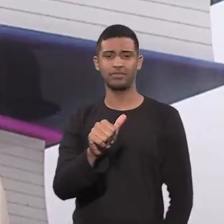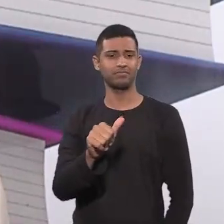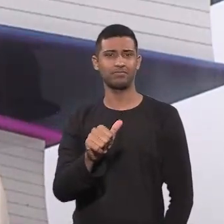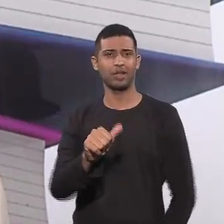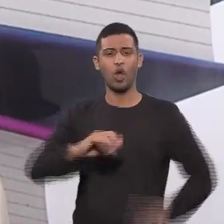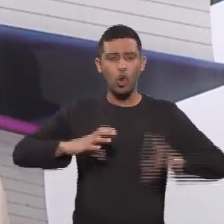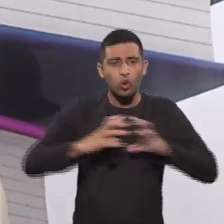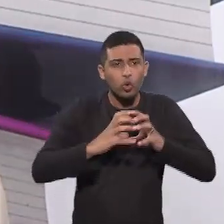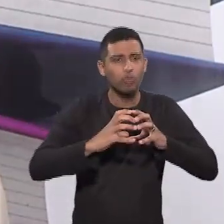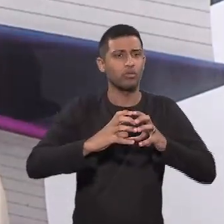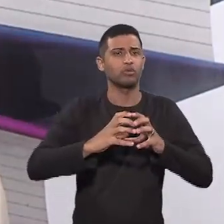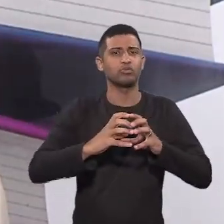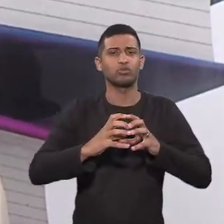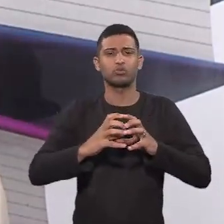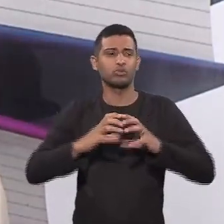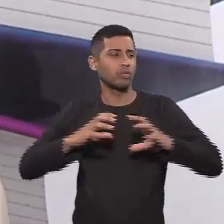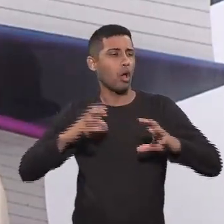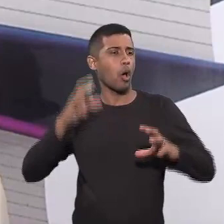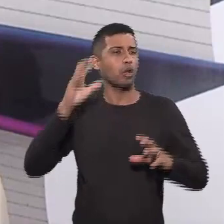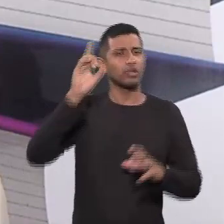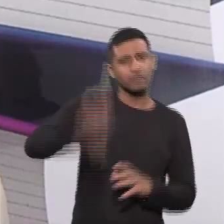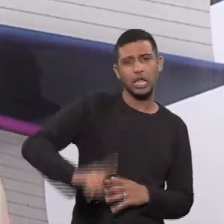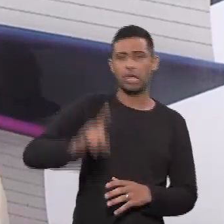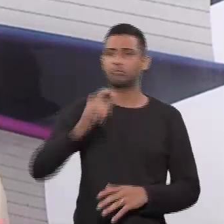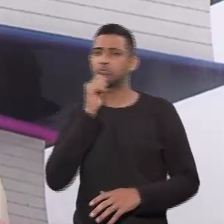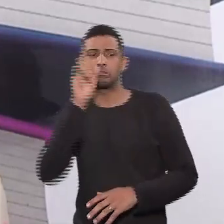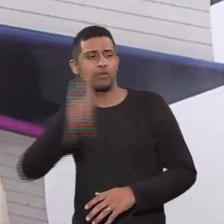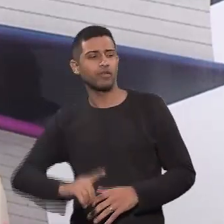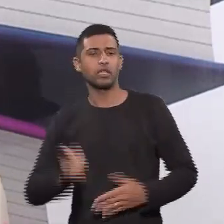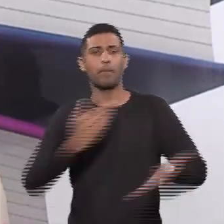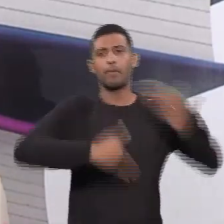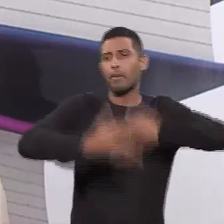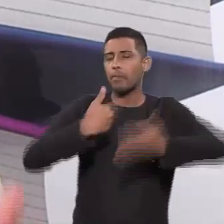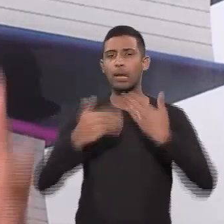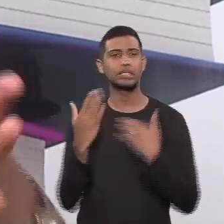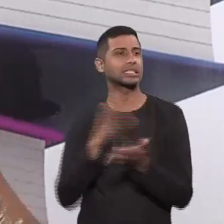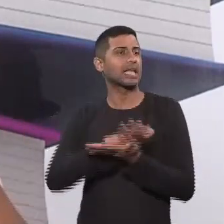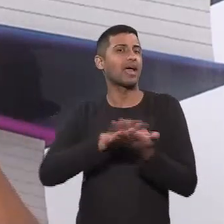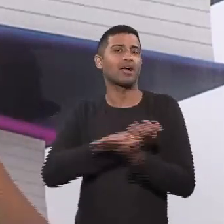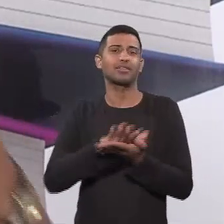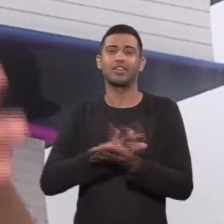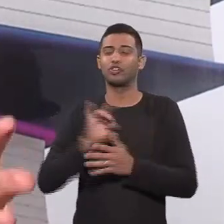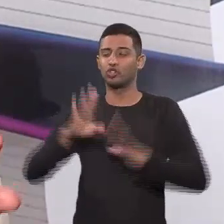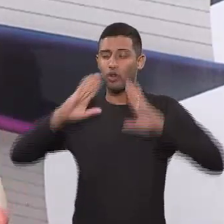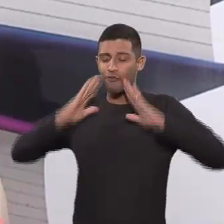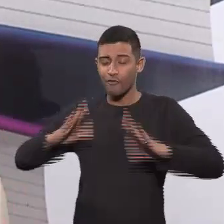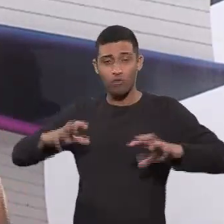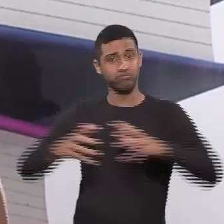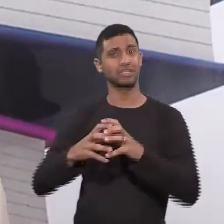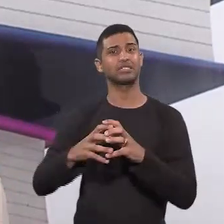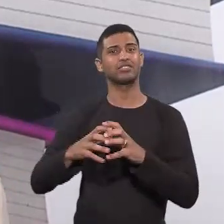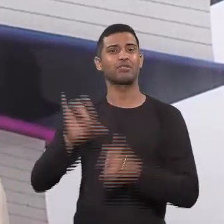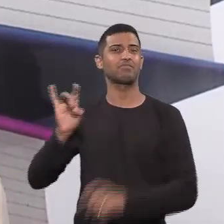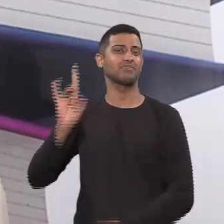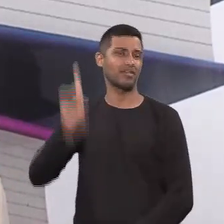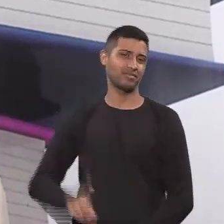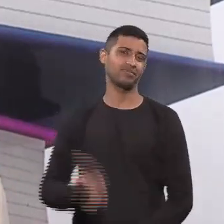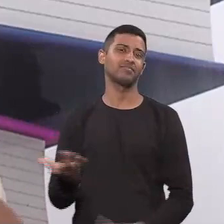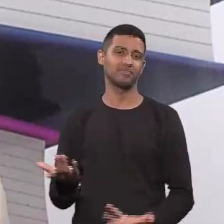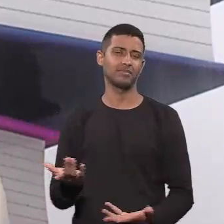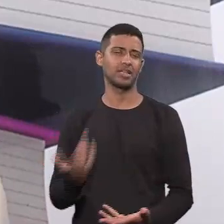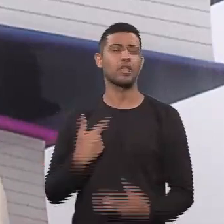regular, nunca. Por quê? De 2 até 6 anos, o que às vezes ele tinha assim, a gente